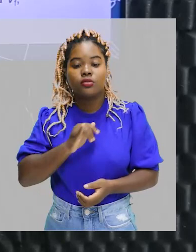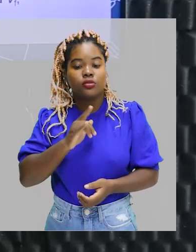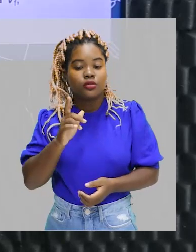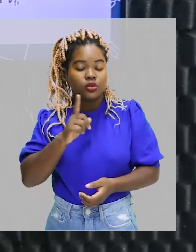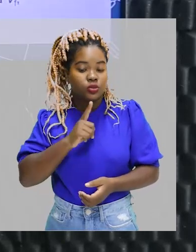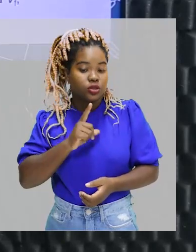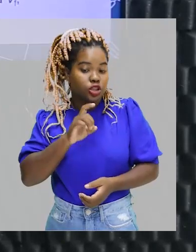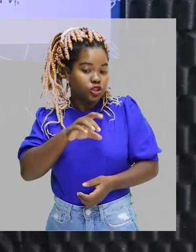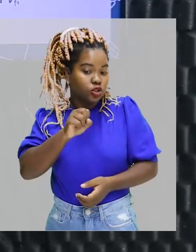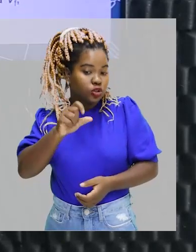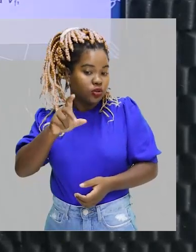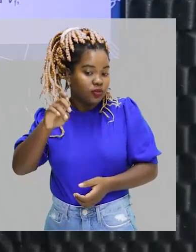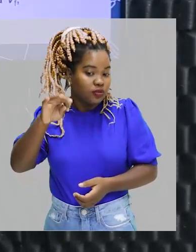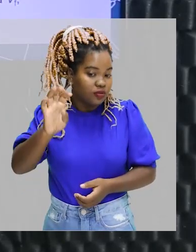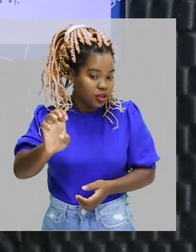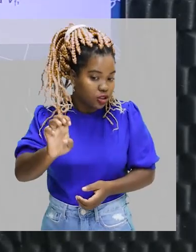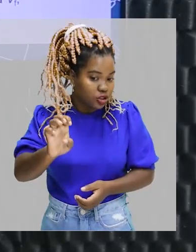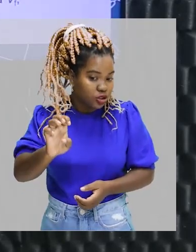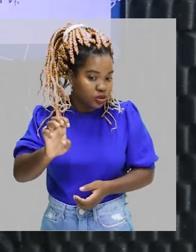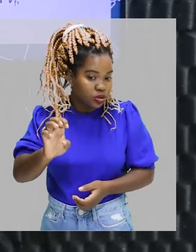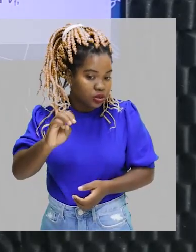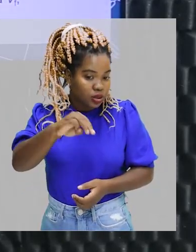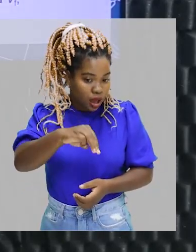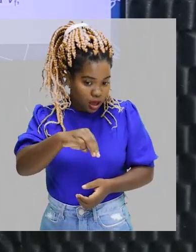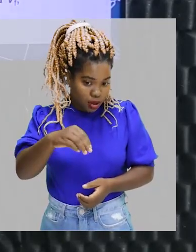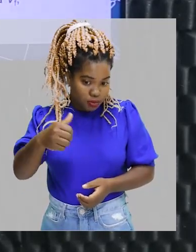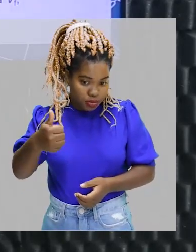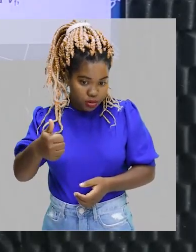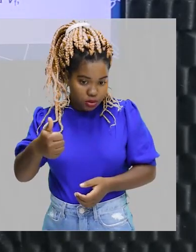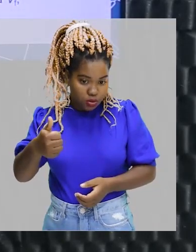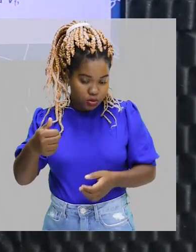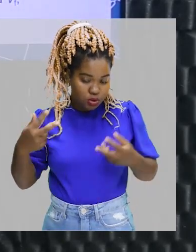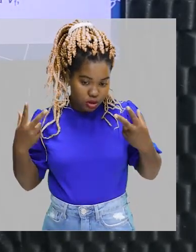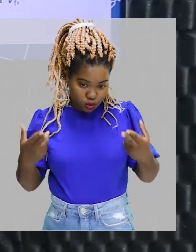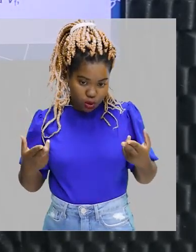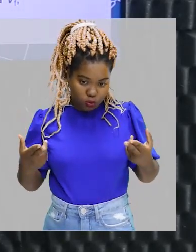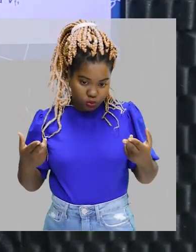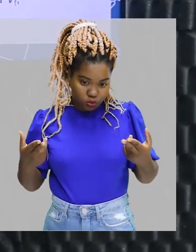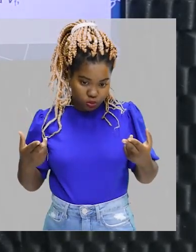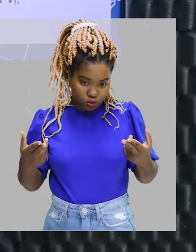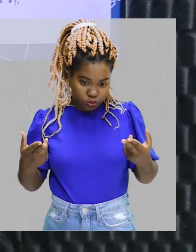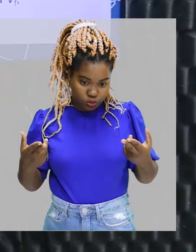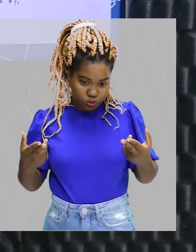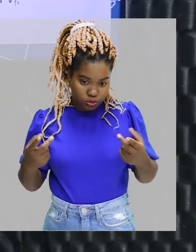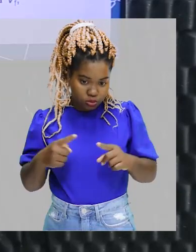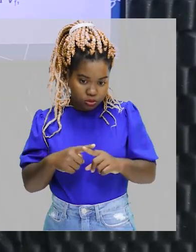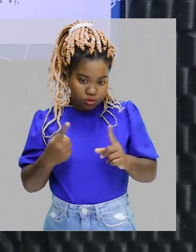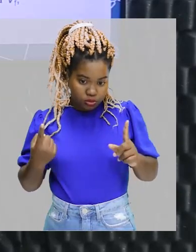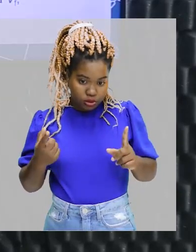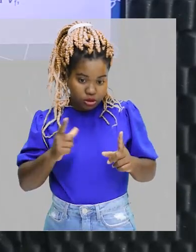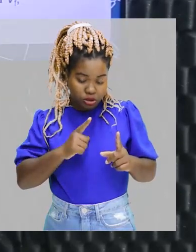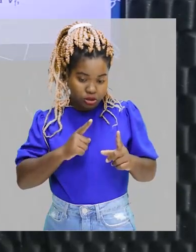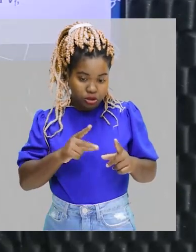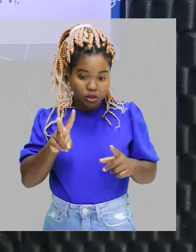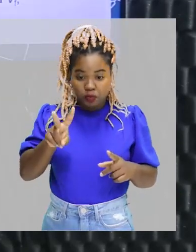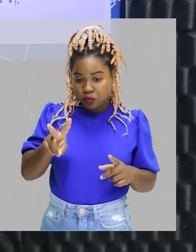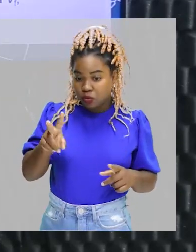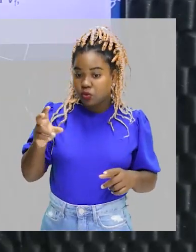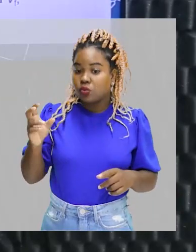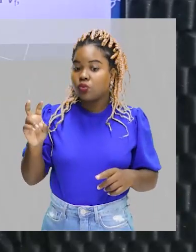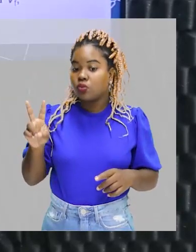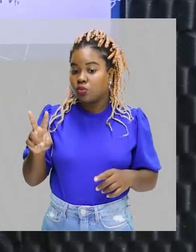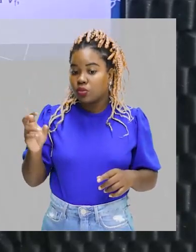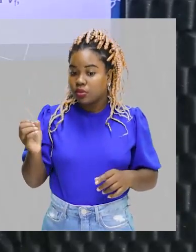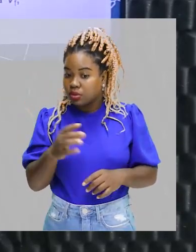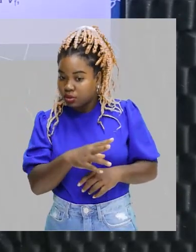só, a massa do soluto, ela permanece a mesma, M1. Só que eu vou ter um novo volume, porque